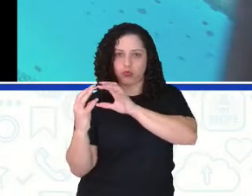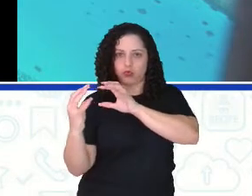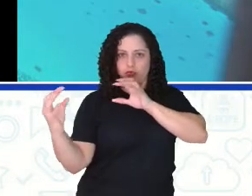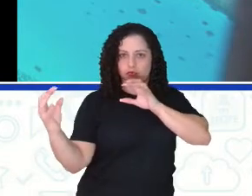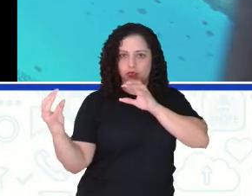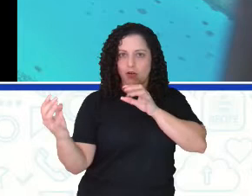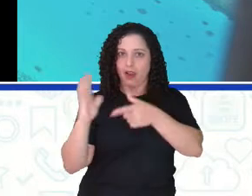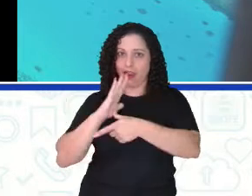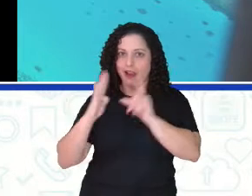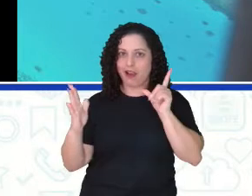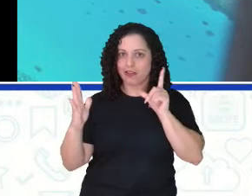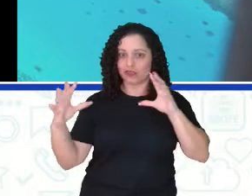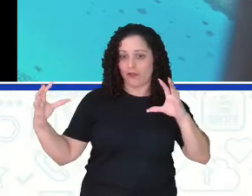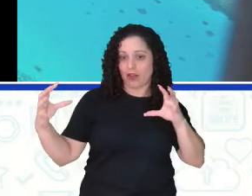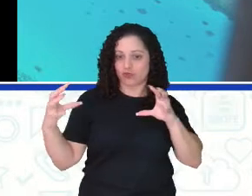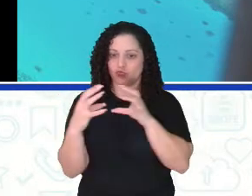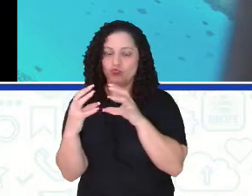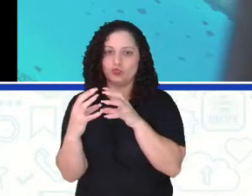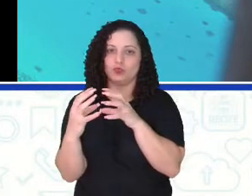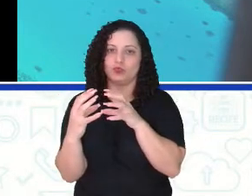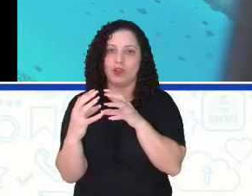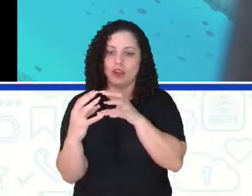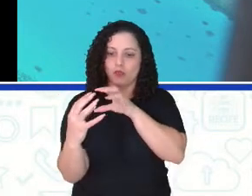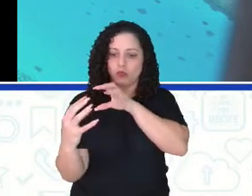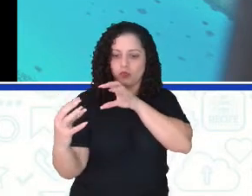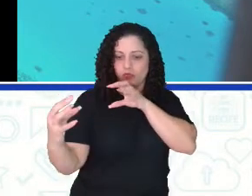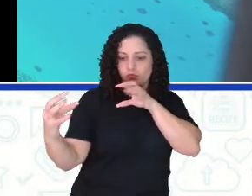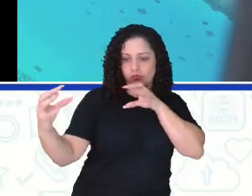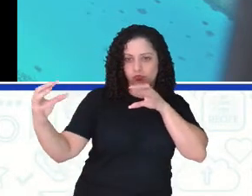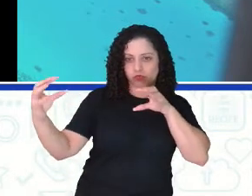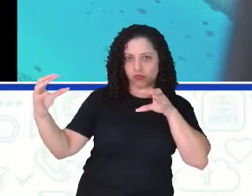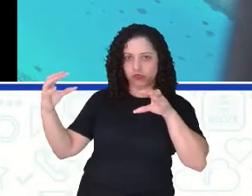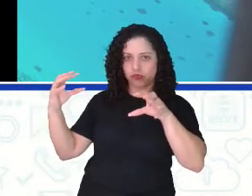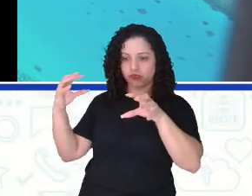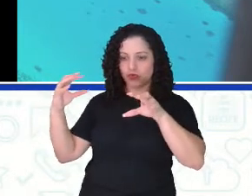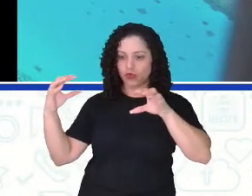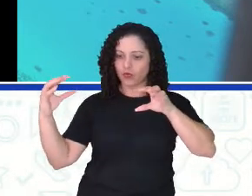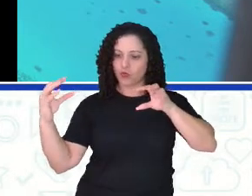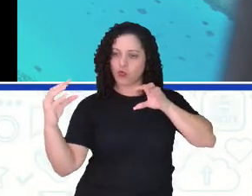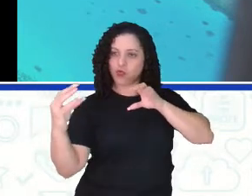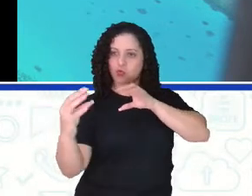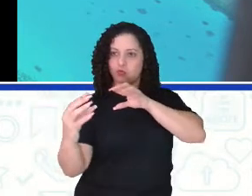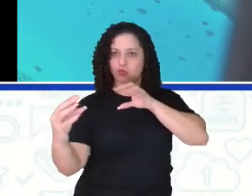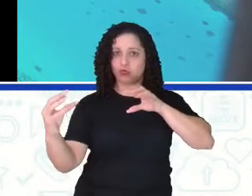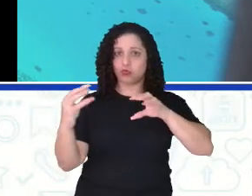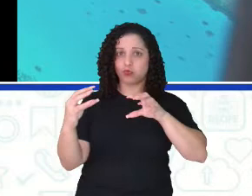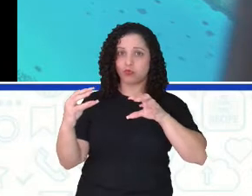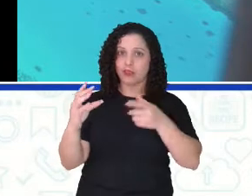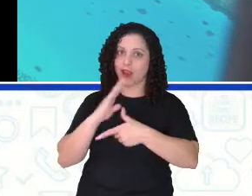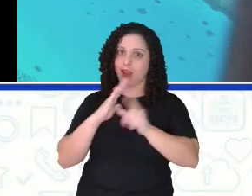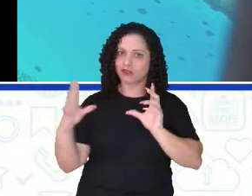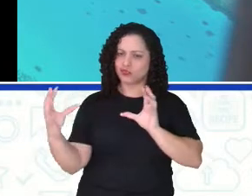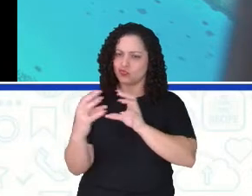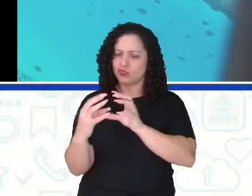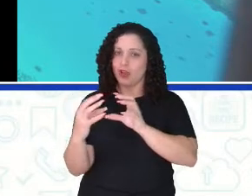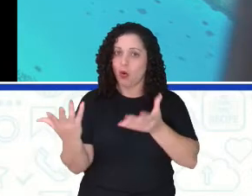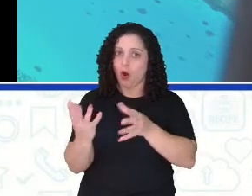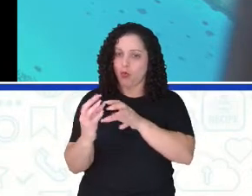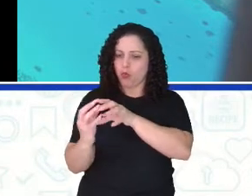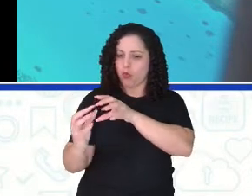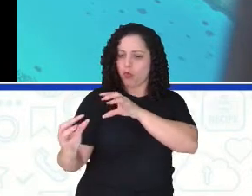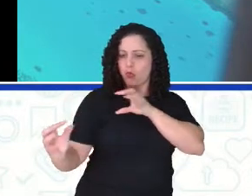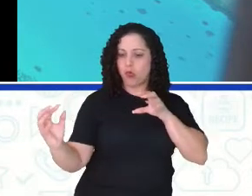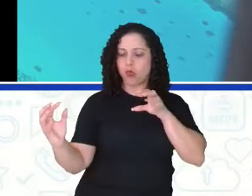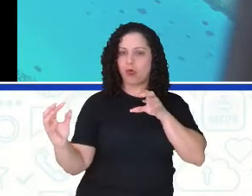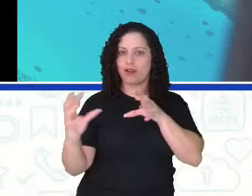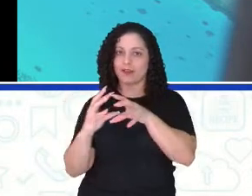ela estava junta dos outros continentes, então os animais eles circulavam normalmente e agora se separa. Então no momento que há